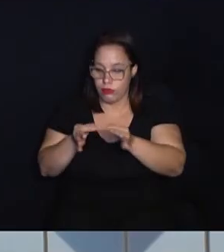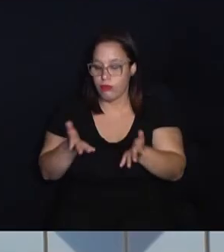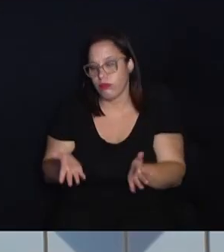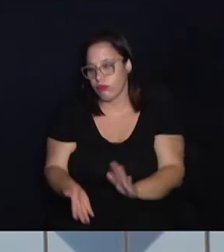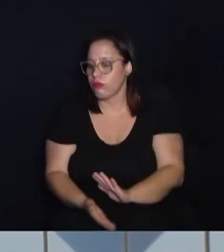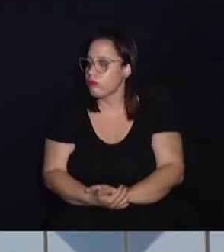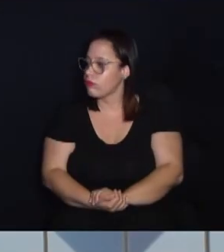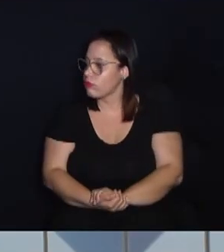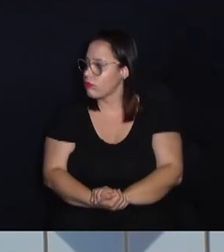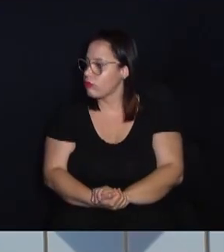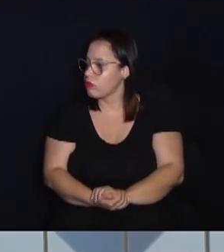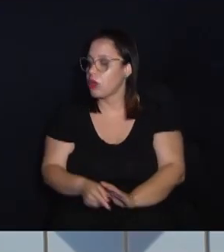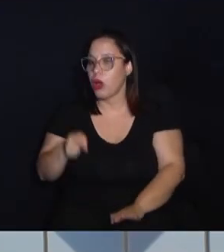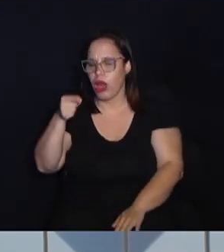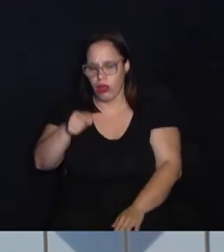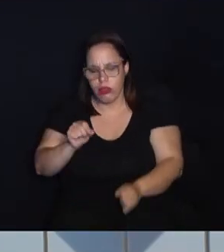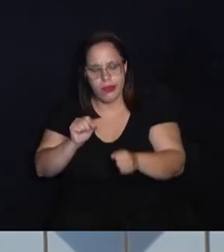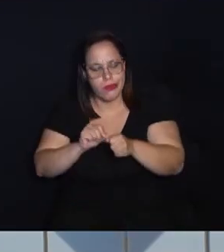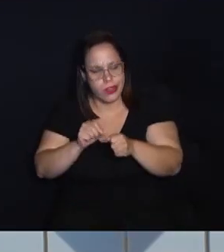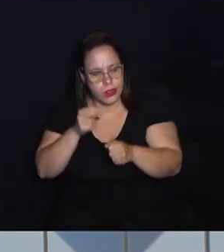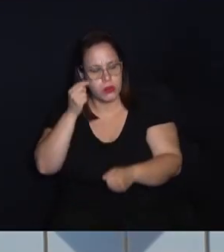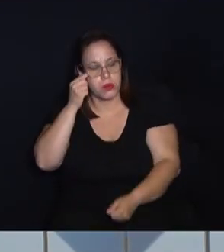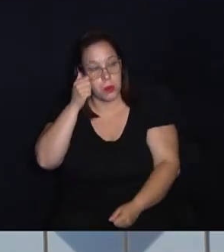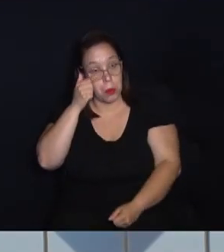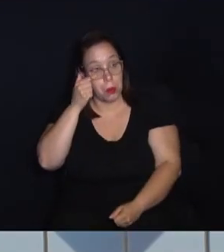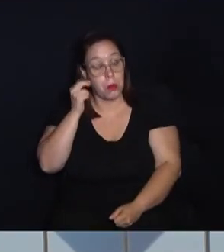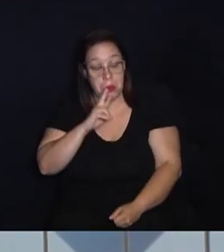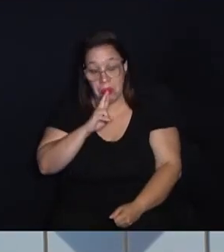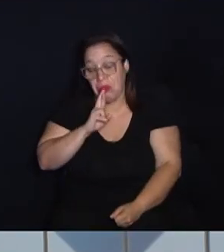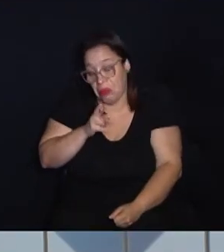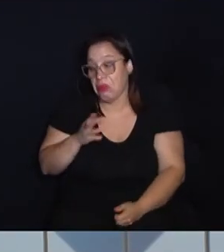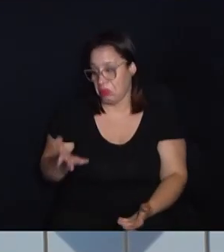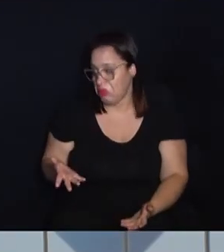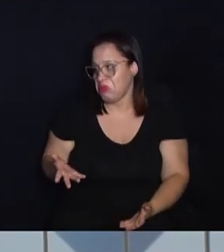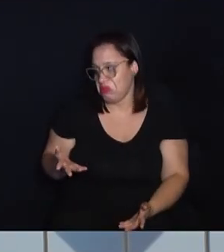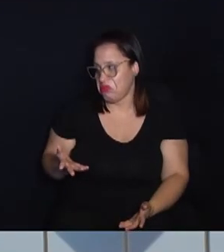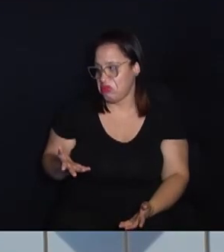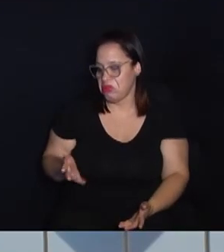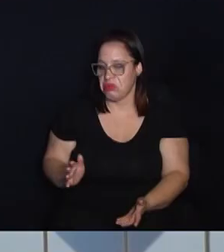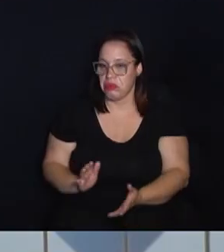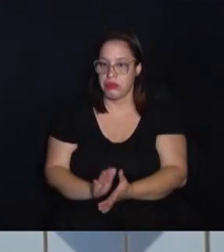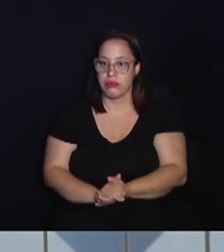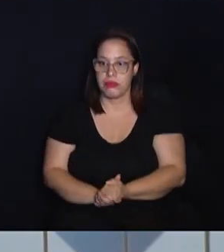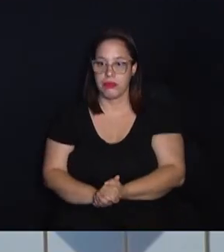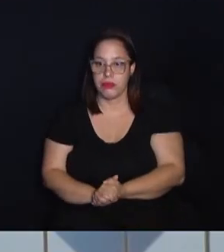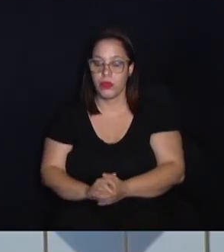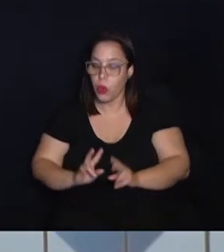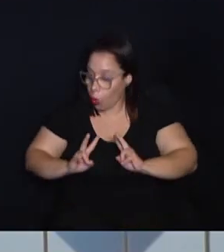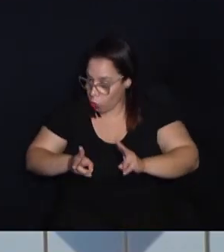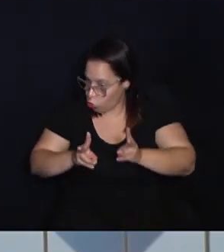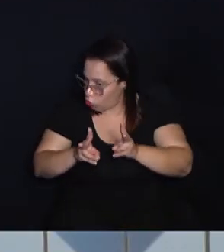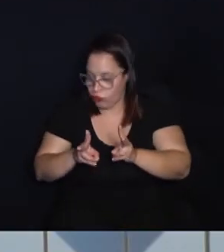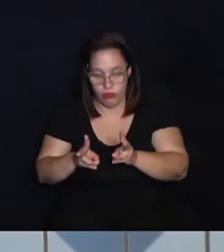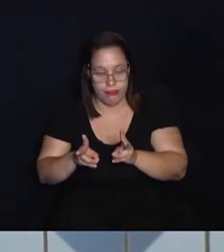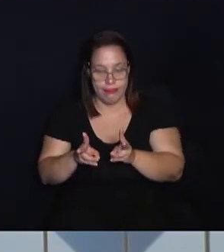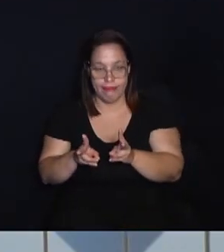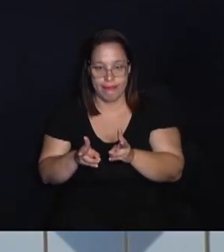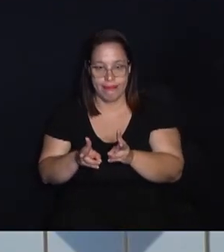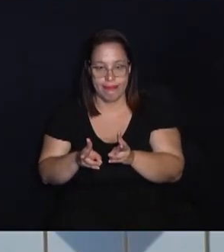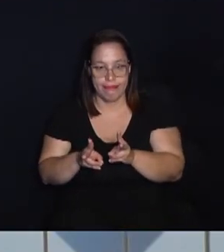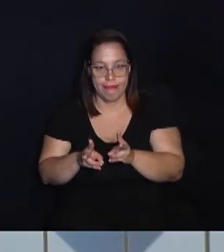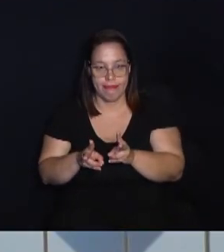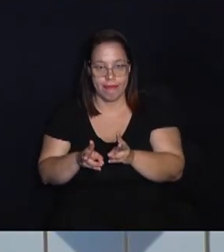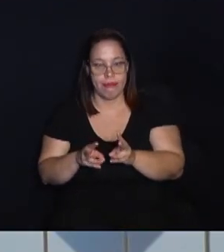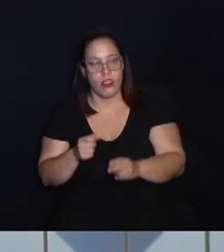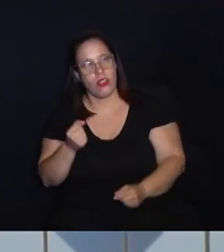Então, aquilo que está sendo feito e que está dando resultado, obviamente a gente pretende continuar, sempre com